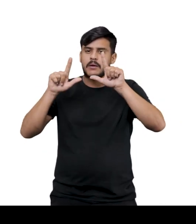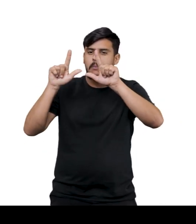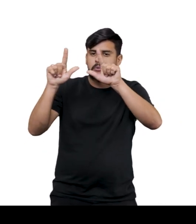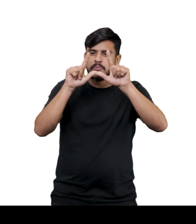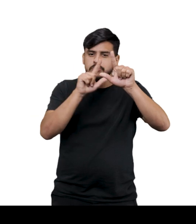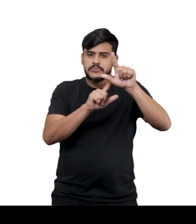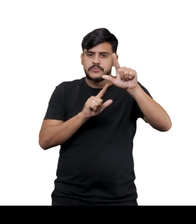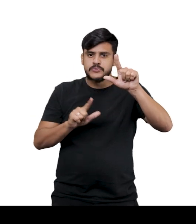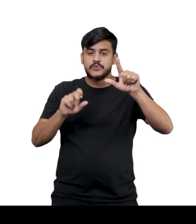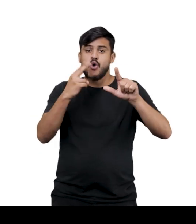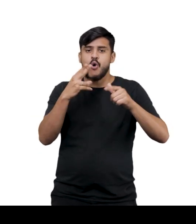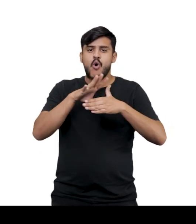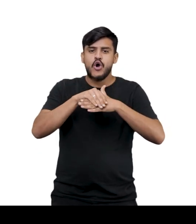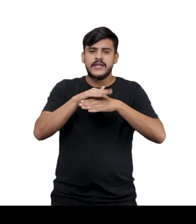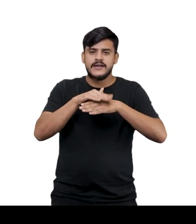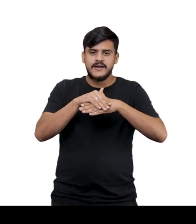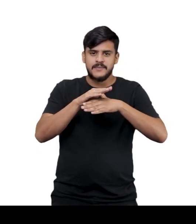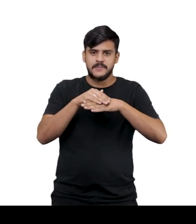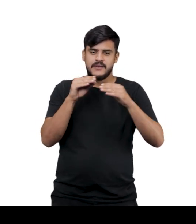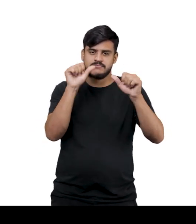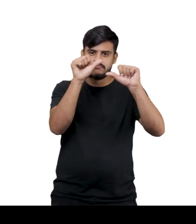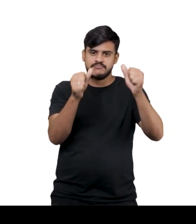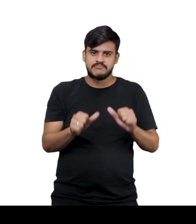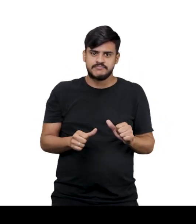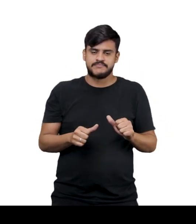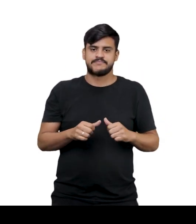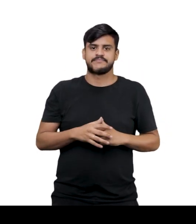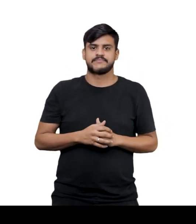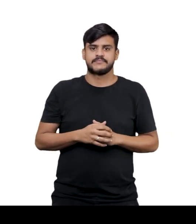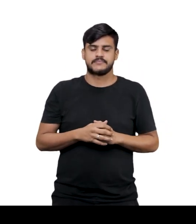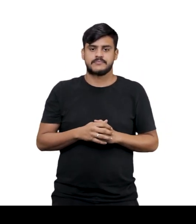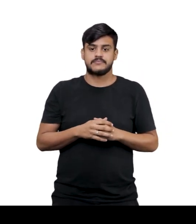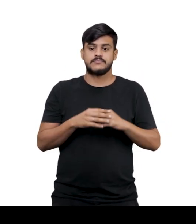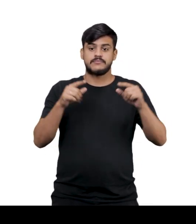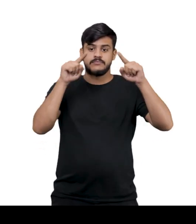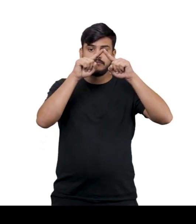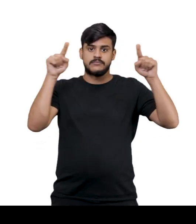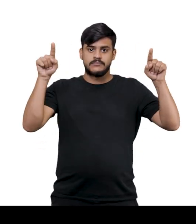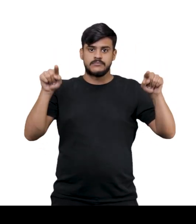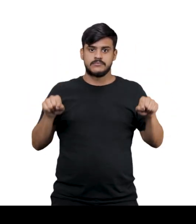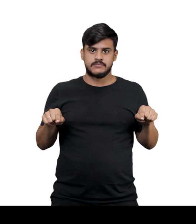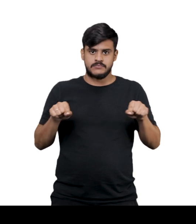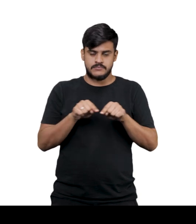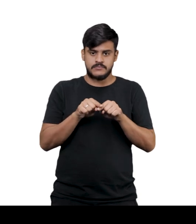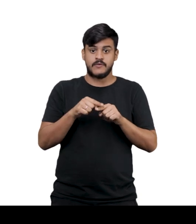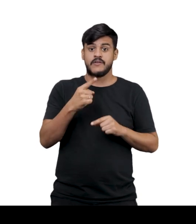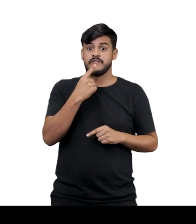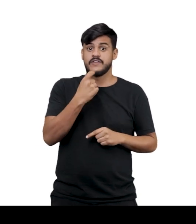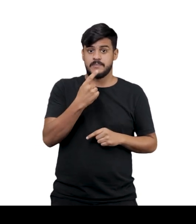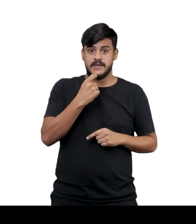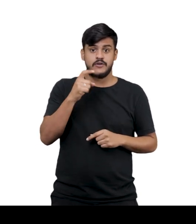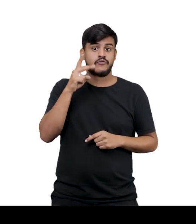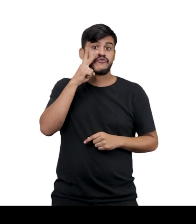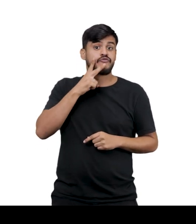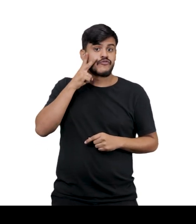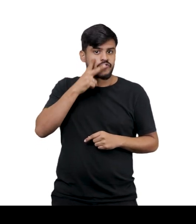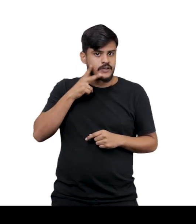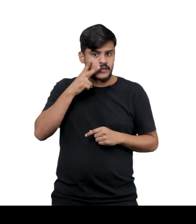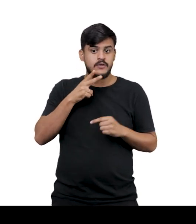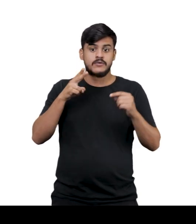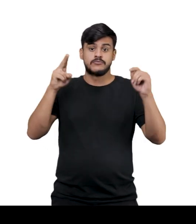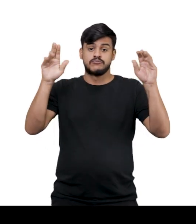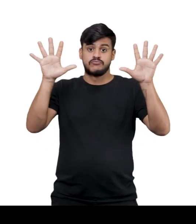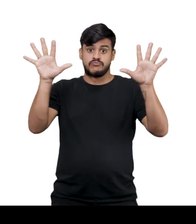mosaico geométrico ou um origami estilizado. Ao longo das bordas, o vermelho-vinho